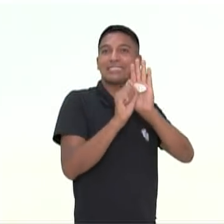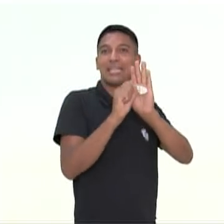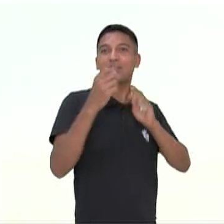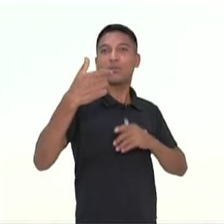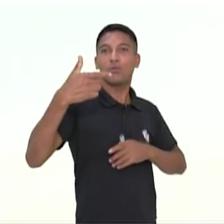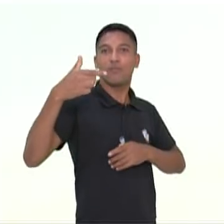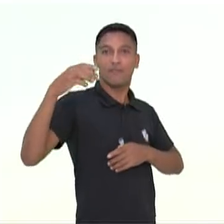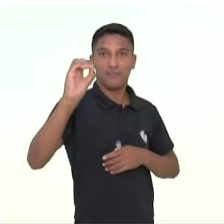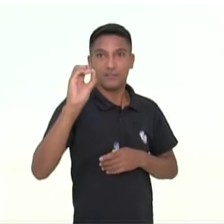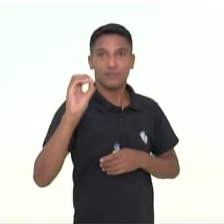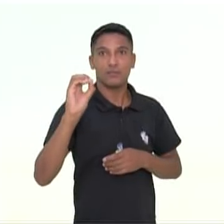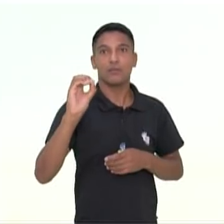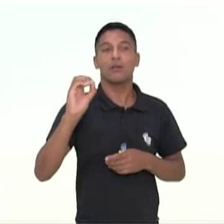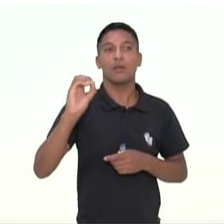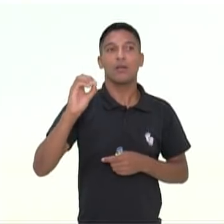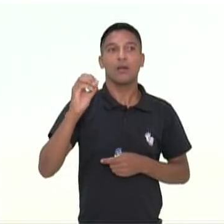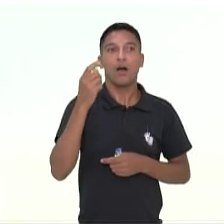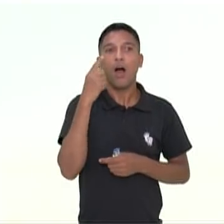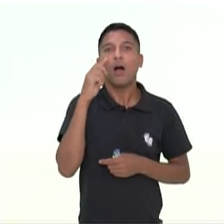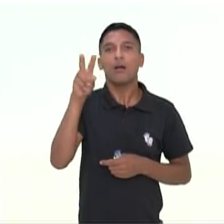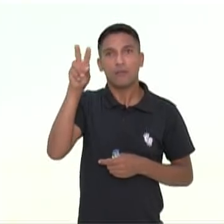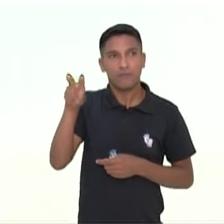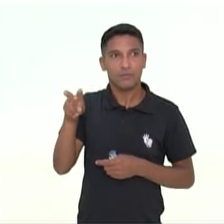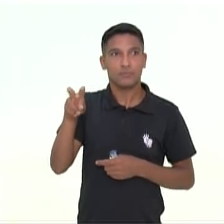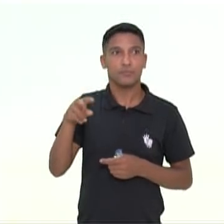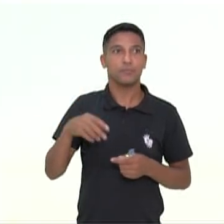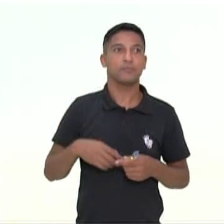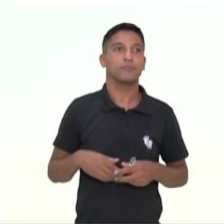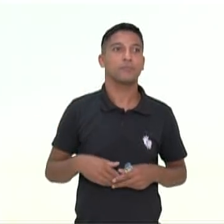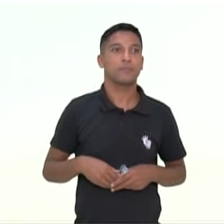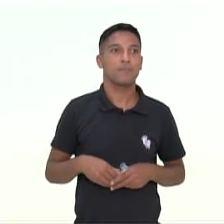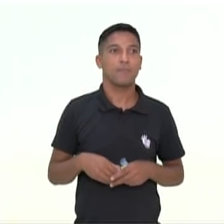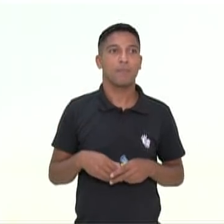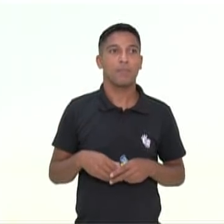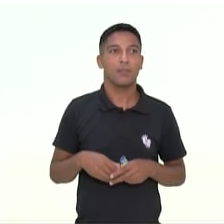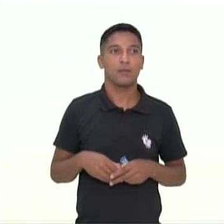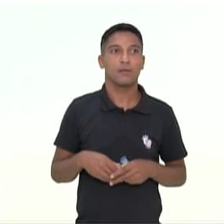de patinete fabricado a partir de 1900,